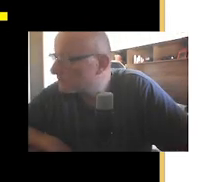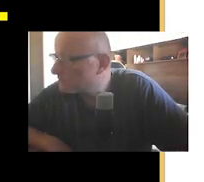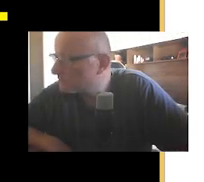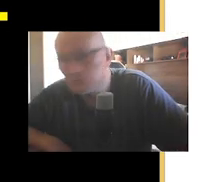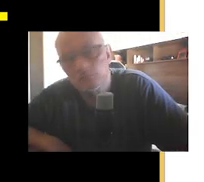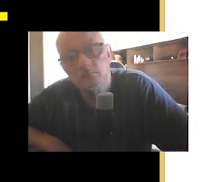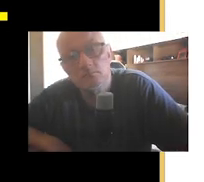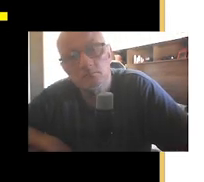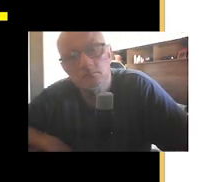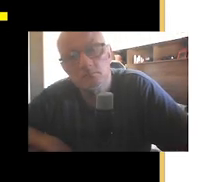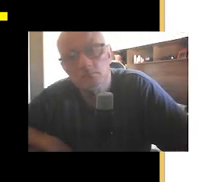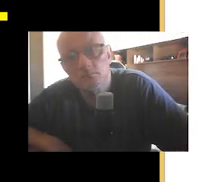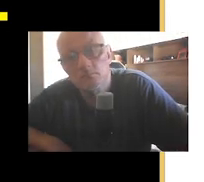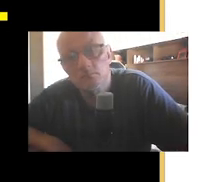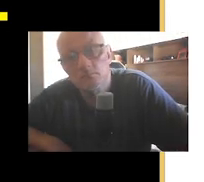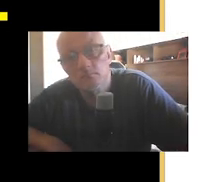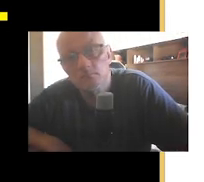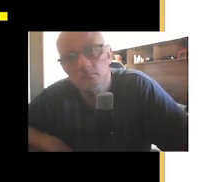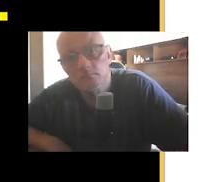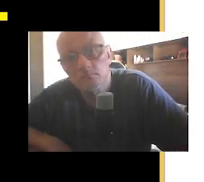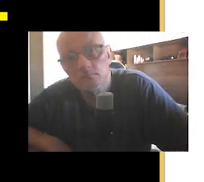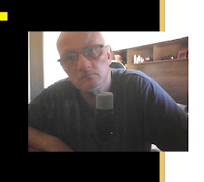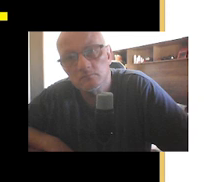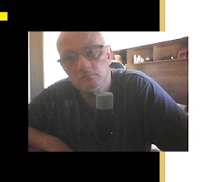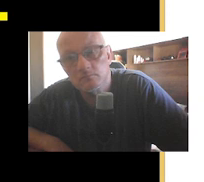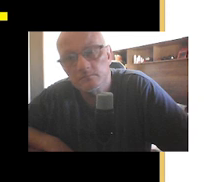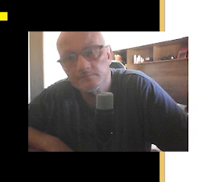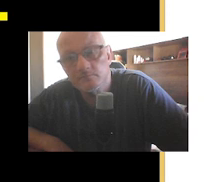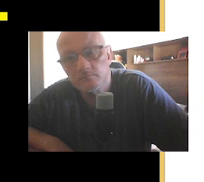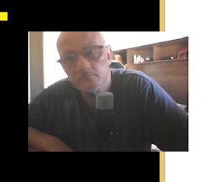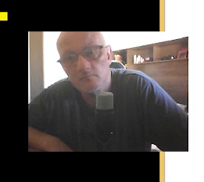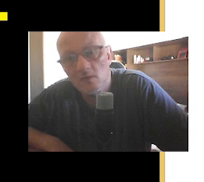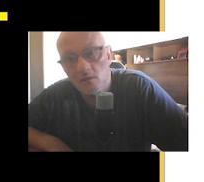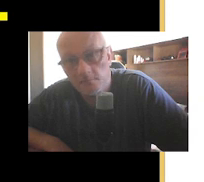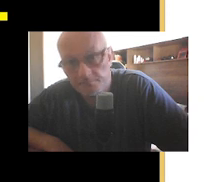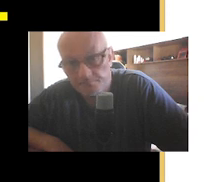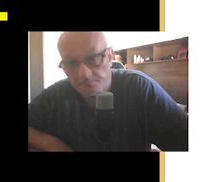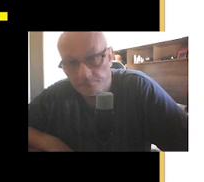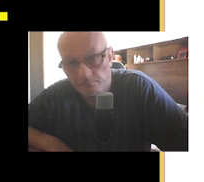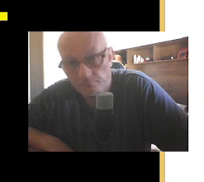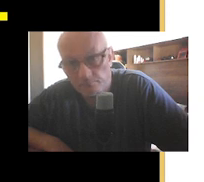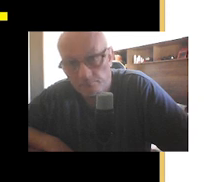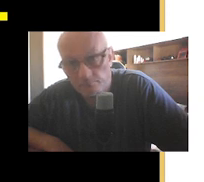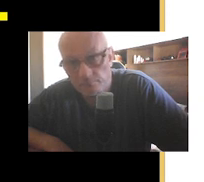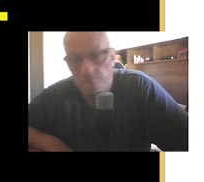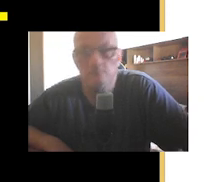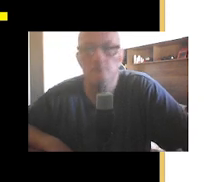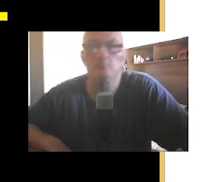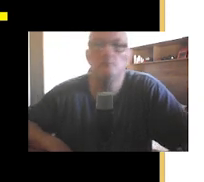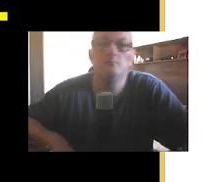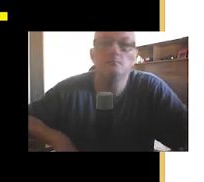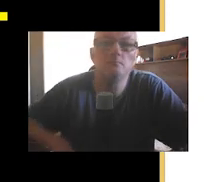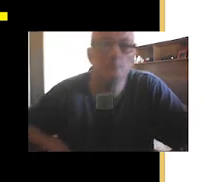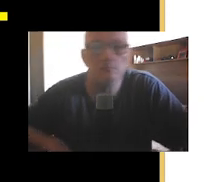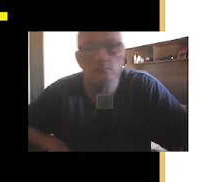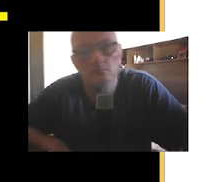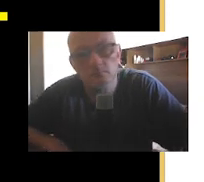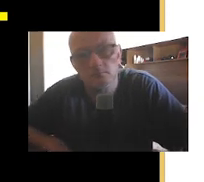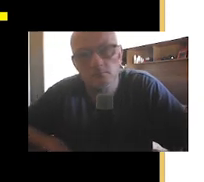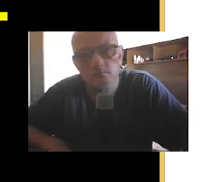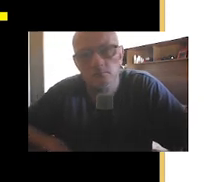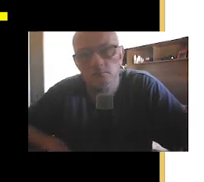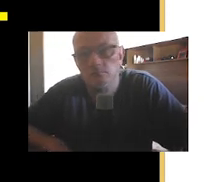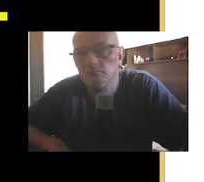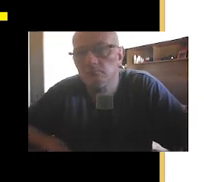Não, com os nossos amigos.